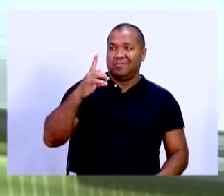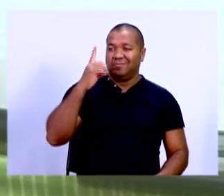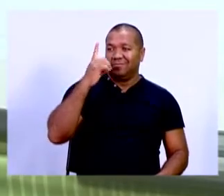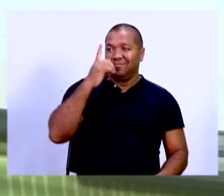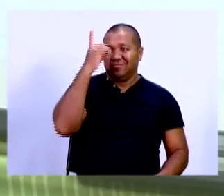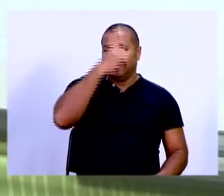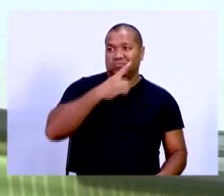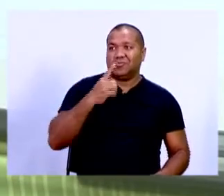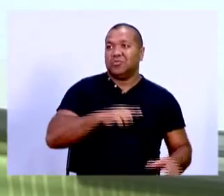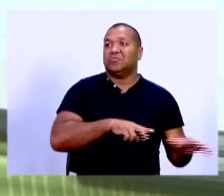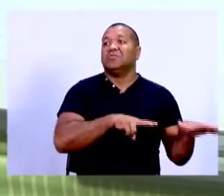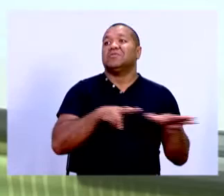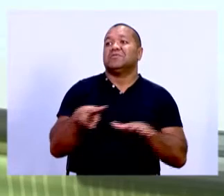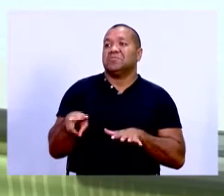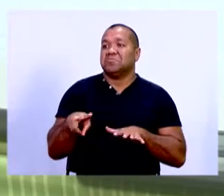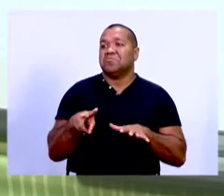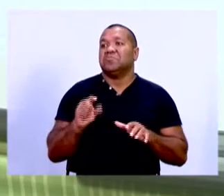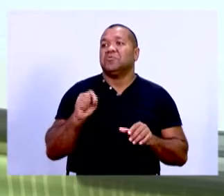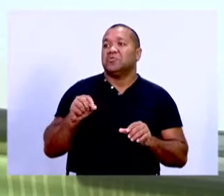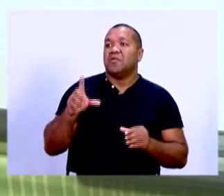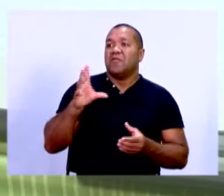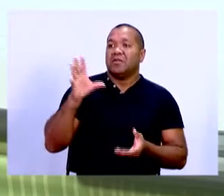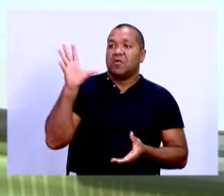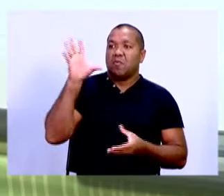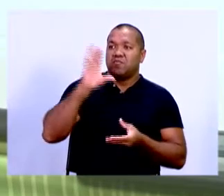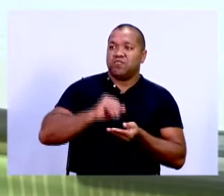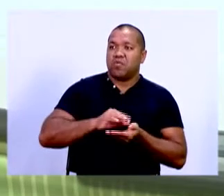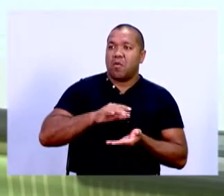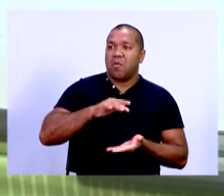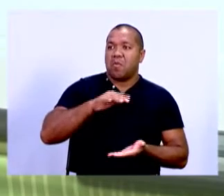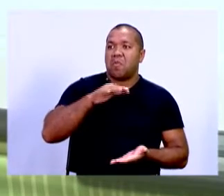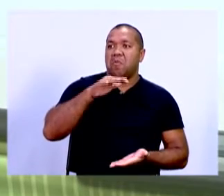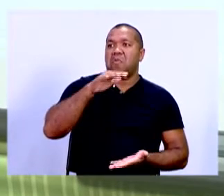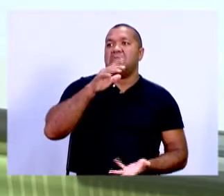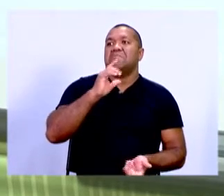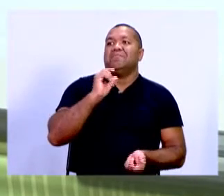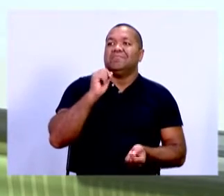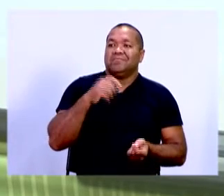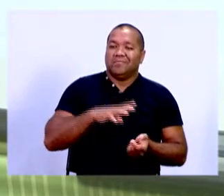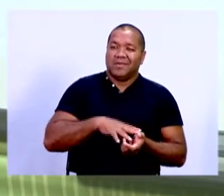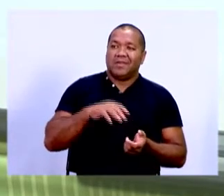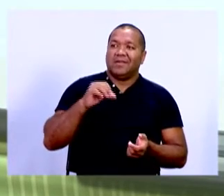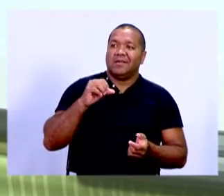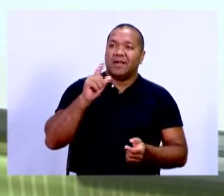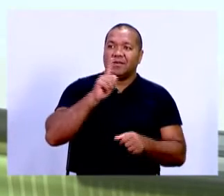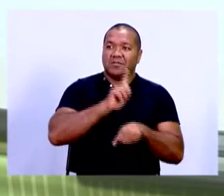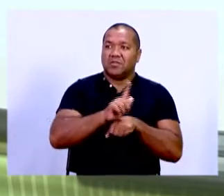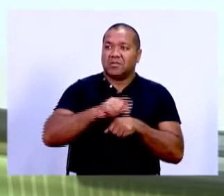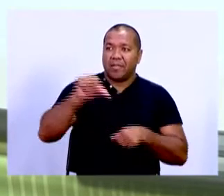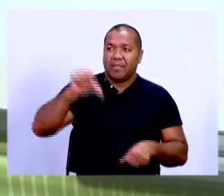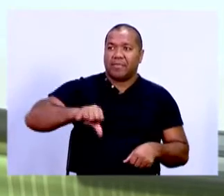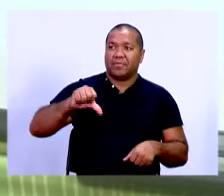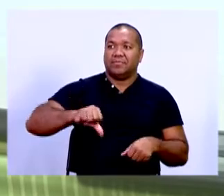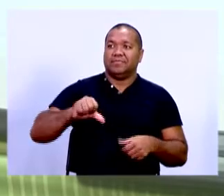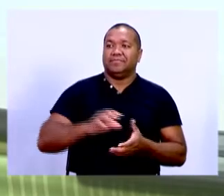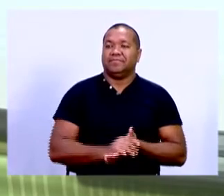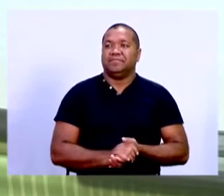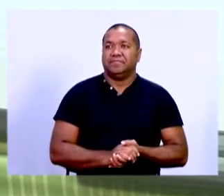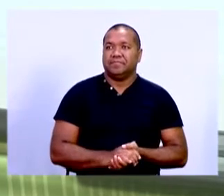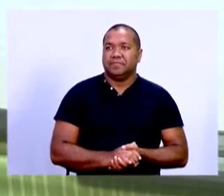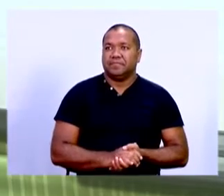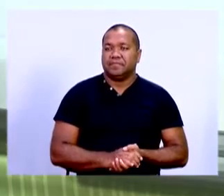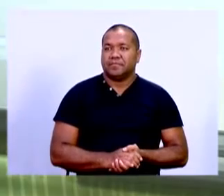durante as semanas. E isso vai só acumulando e piorando mais ainda a parte da gestão da empresa dele. Então, vamos para a